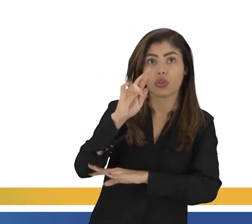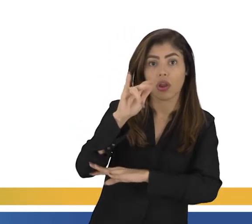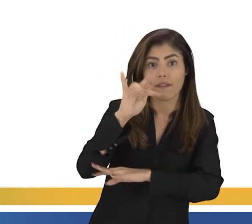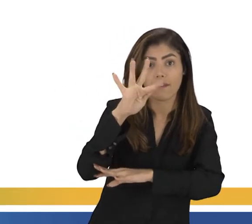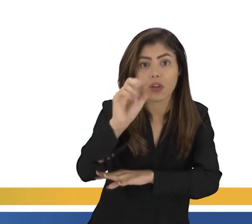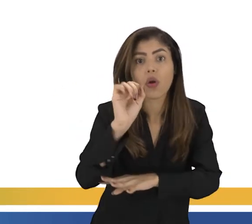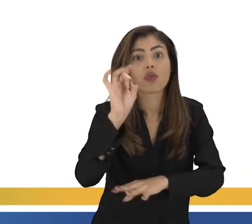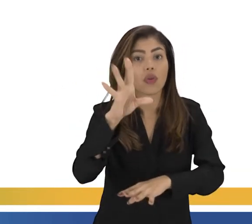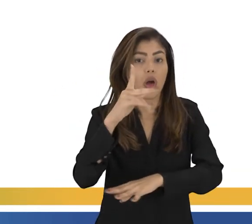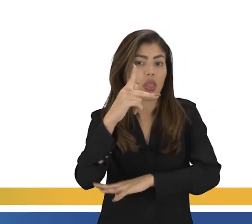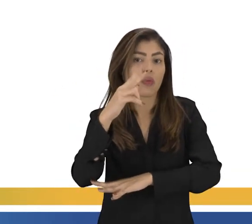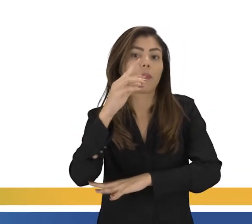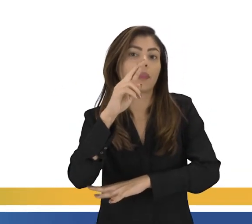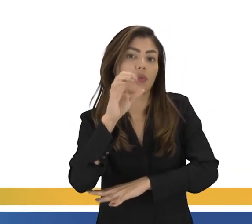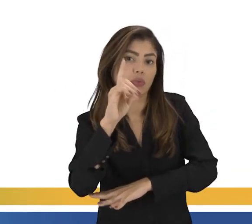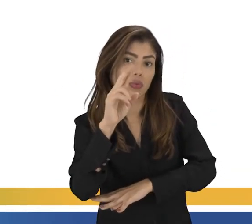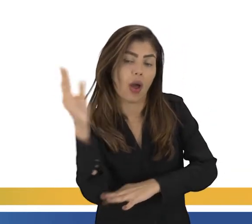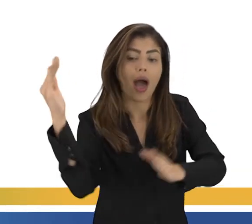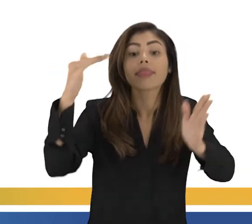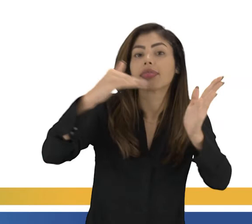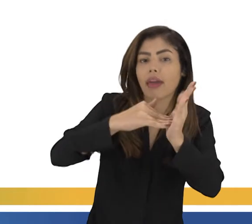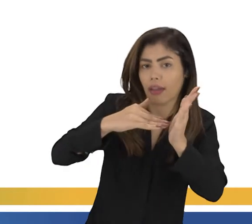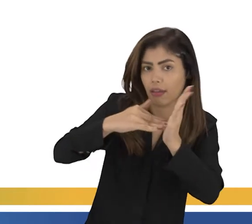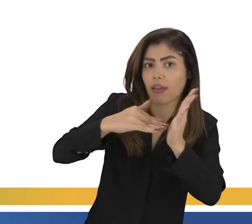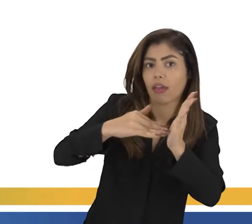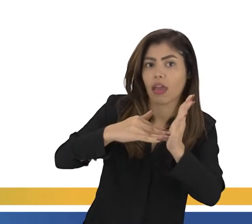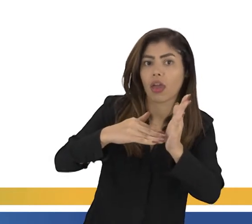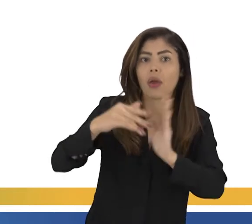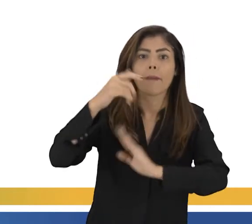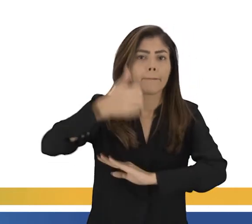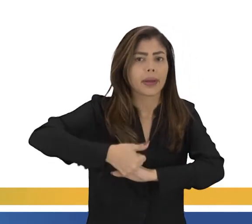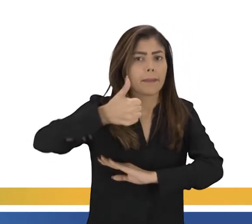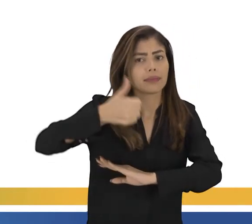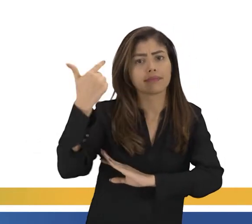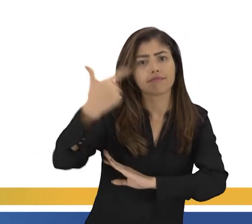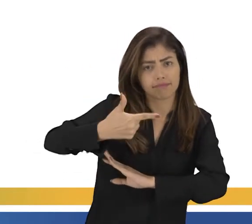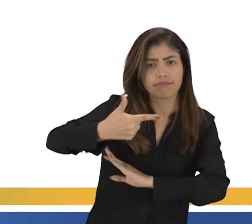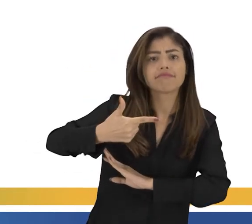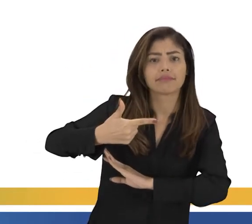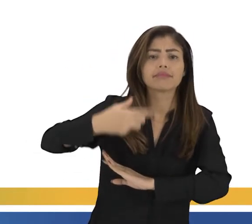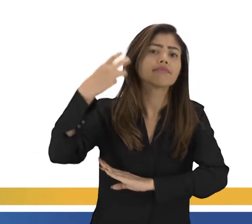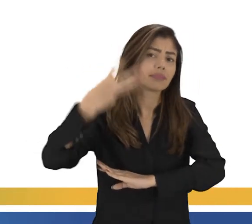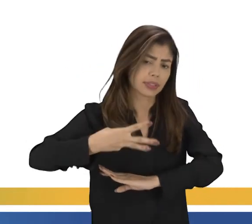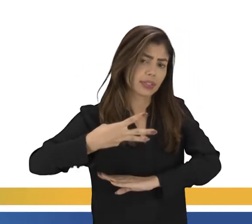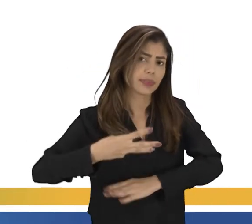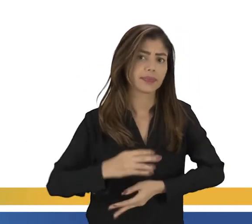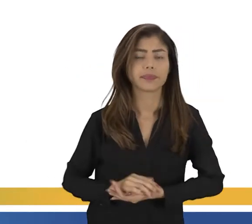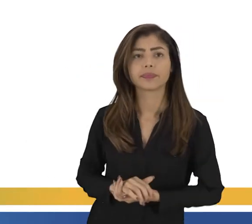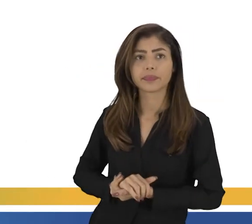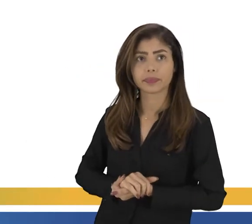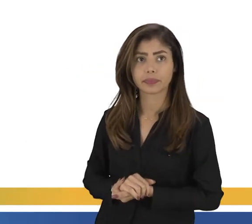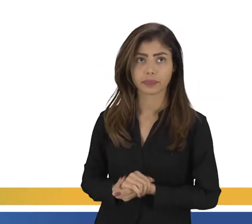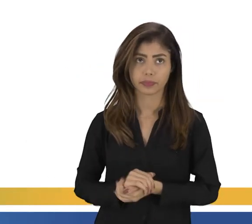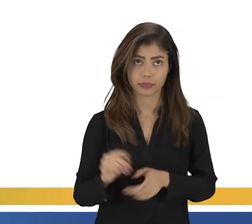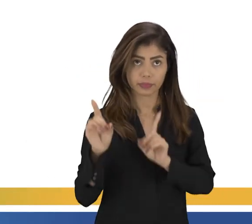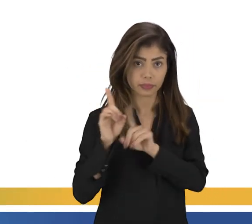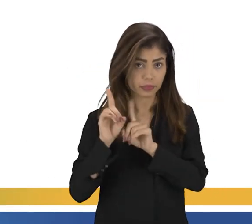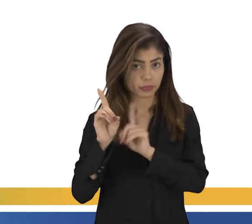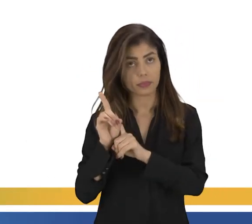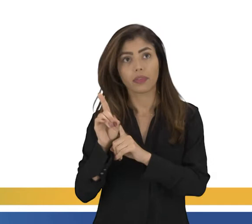vai do produtor, que é a base, até o consumidor primário, secundário e terciário.